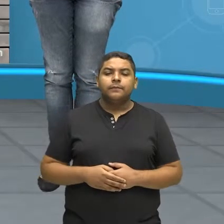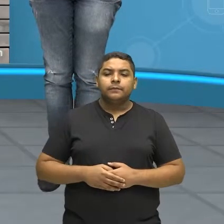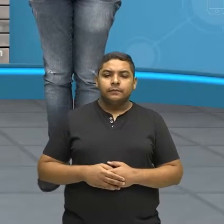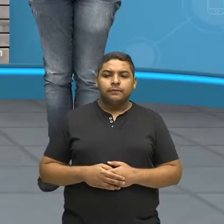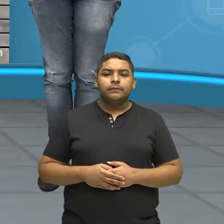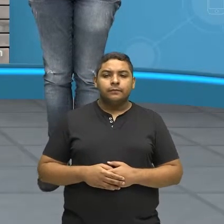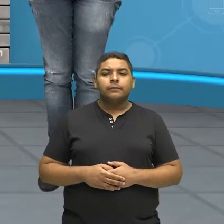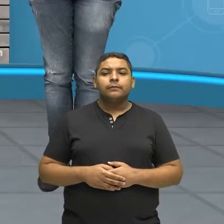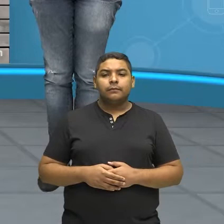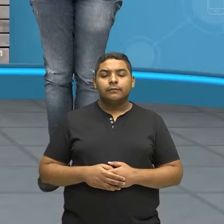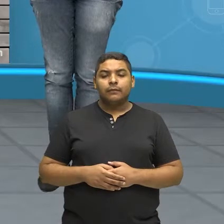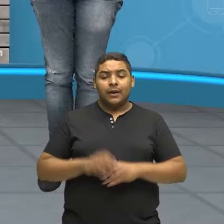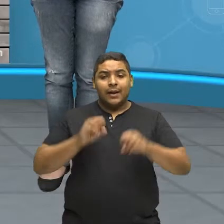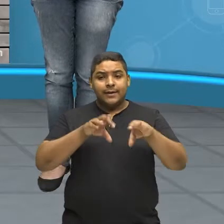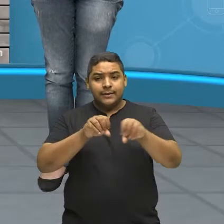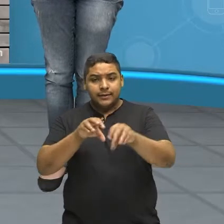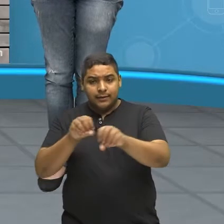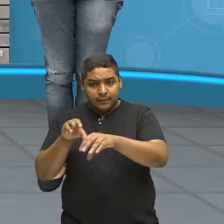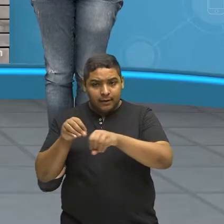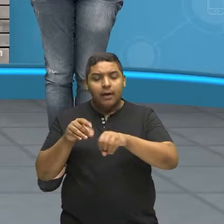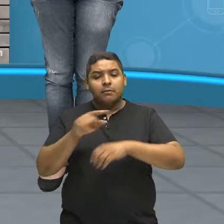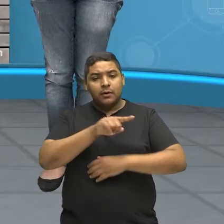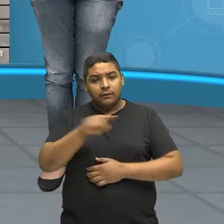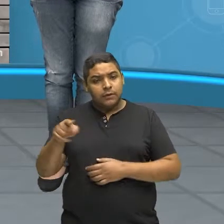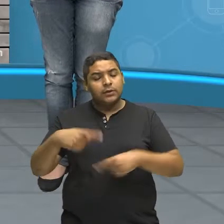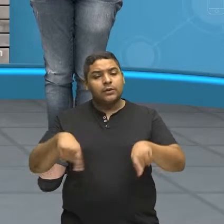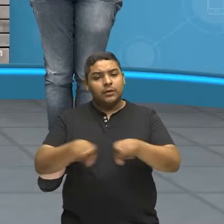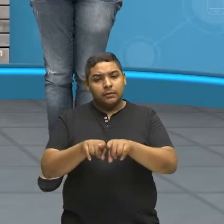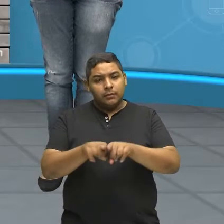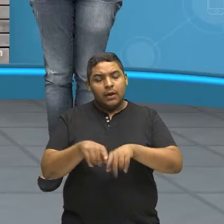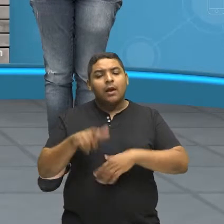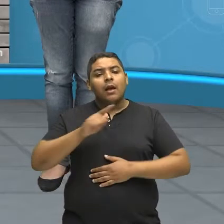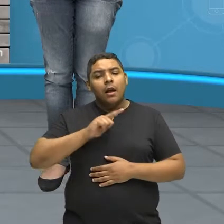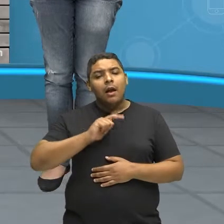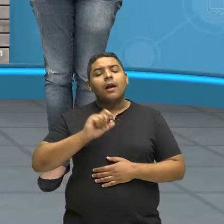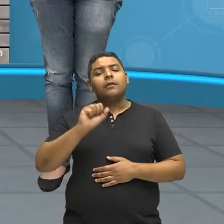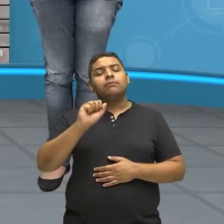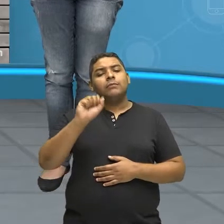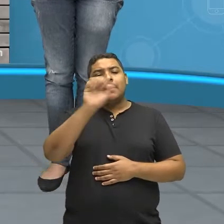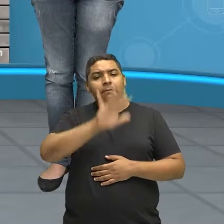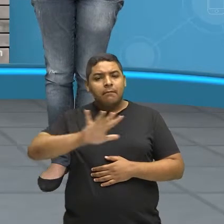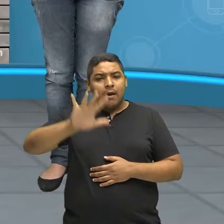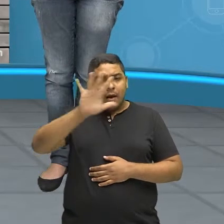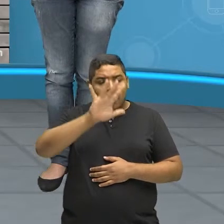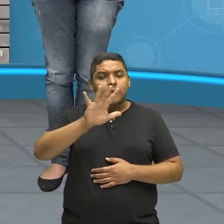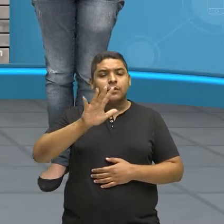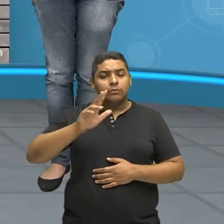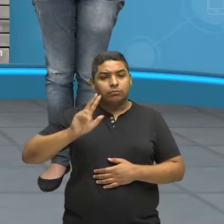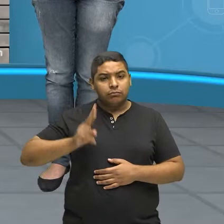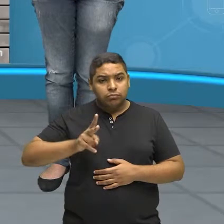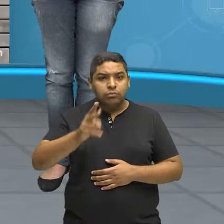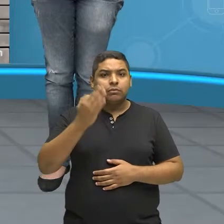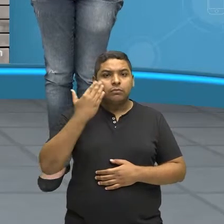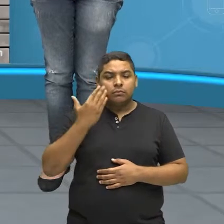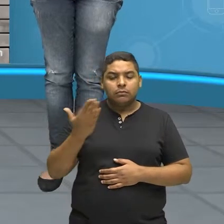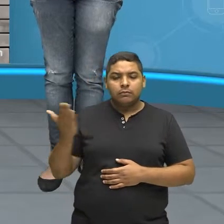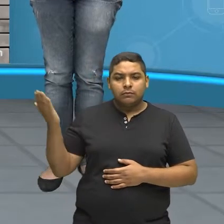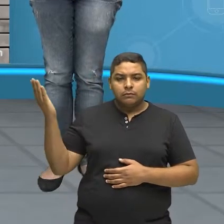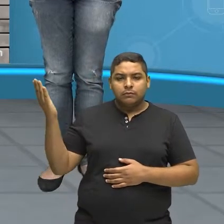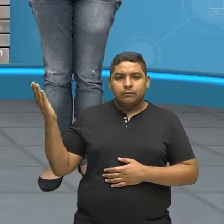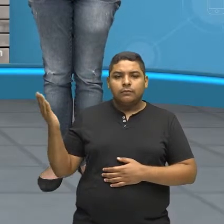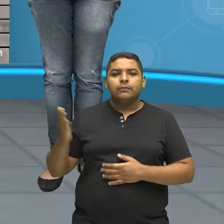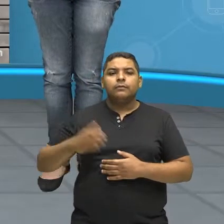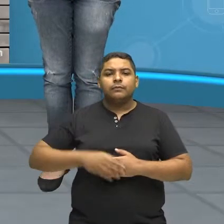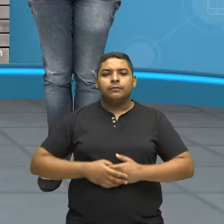atividade aqui de ensinar para vocês, vocês observam que essas imagens estão em movimento, ou seja, essas pessoas estão fazendo